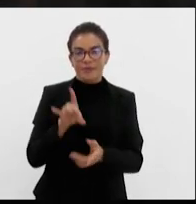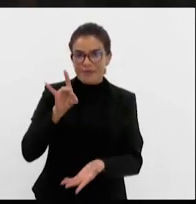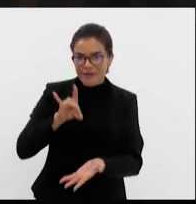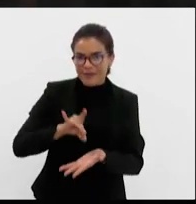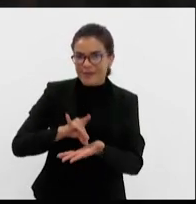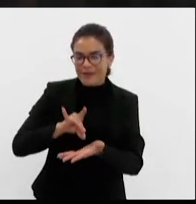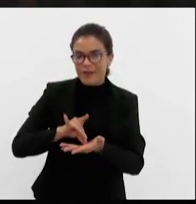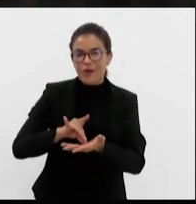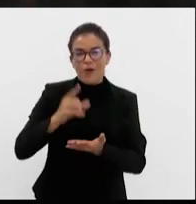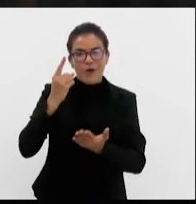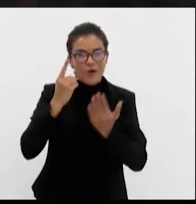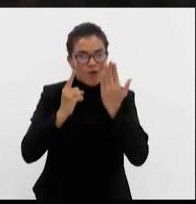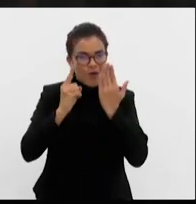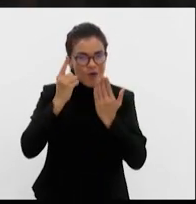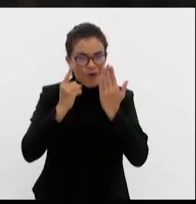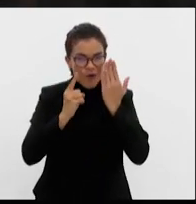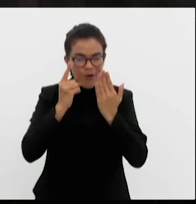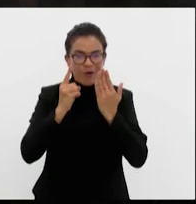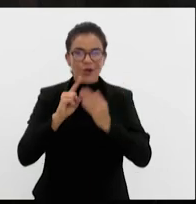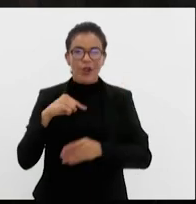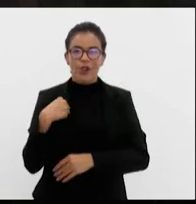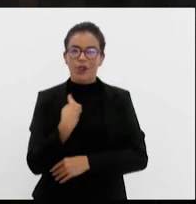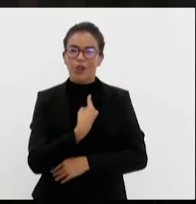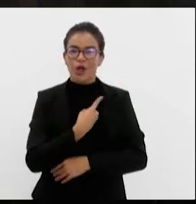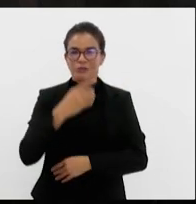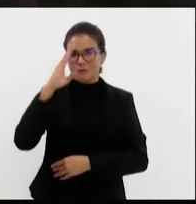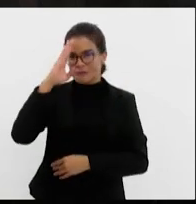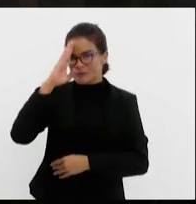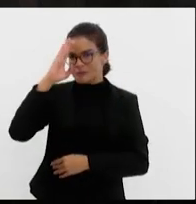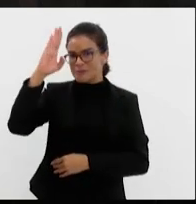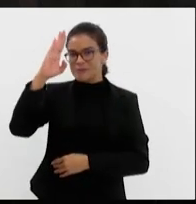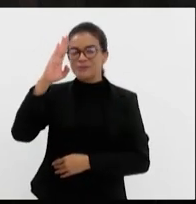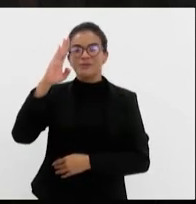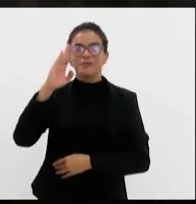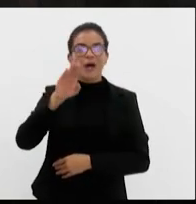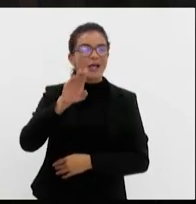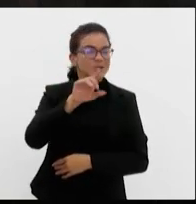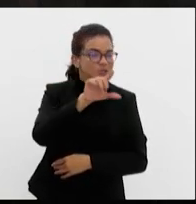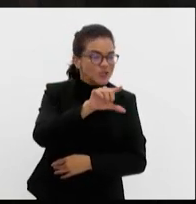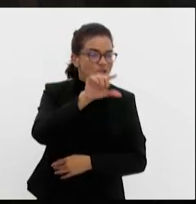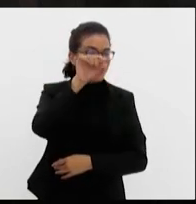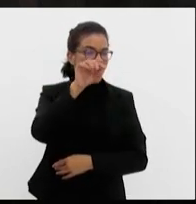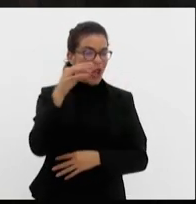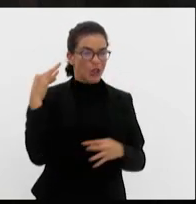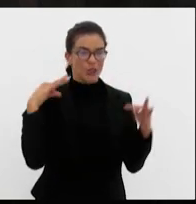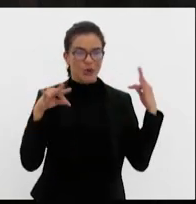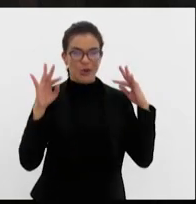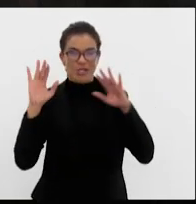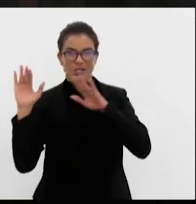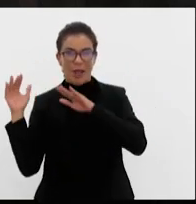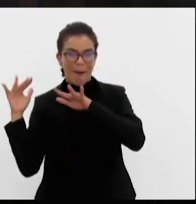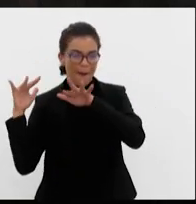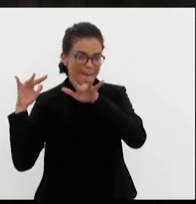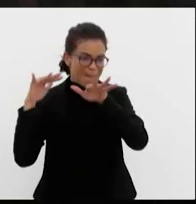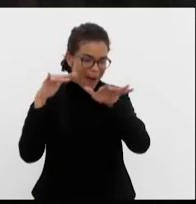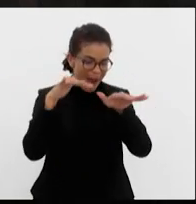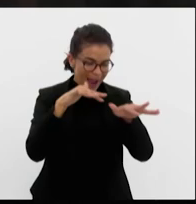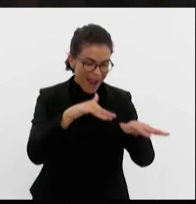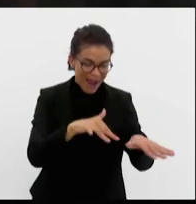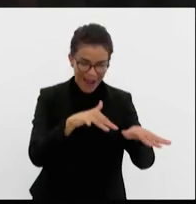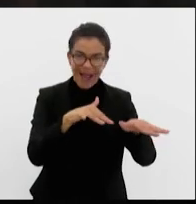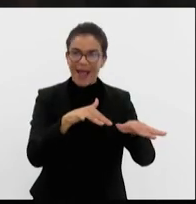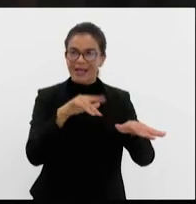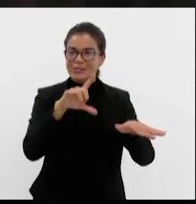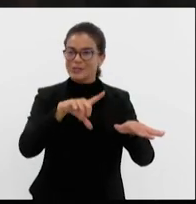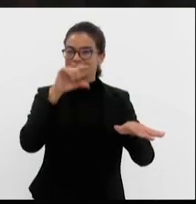carnaval, nós somos o principal destino do turismo, se cotejado qualquer outra